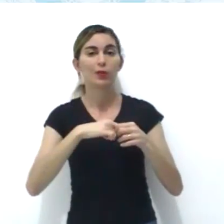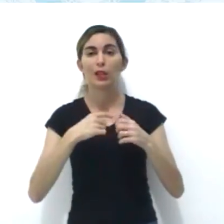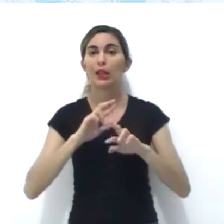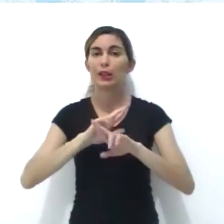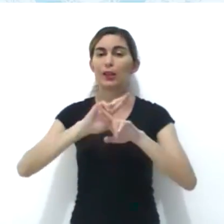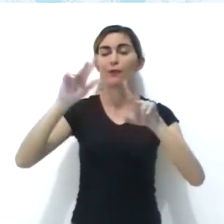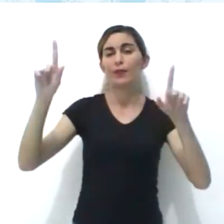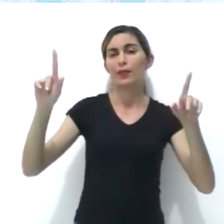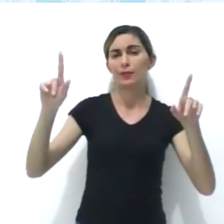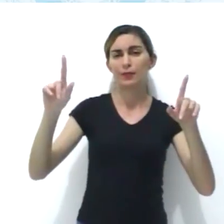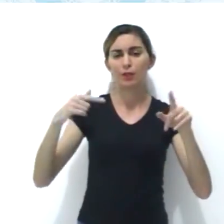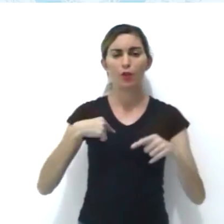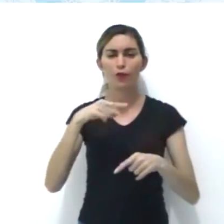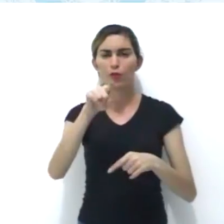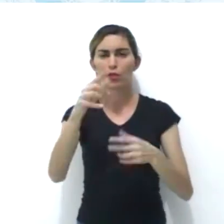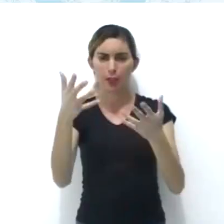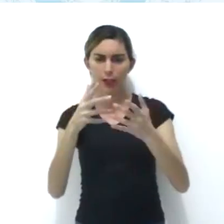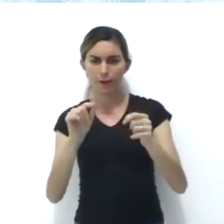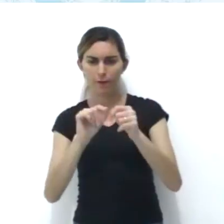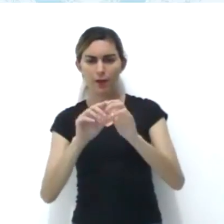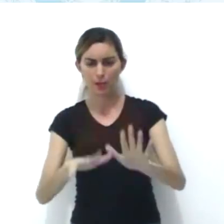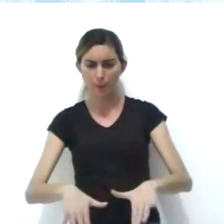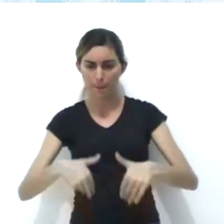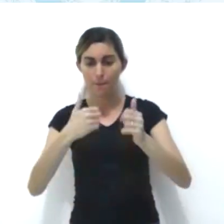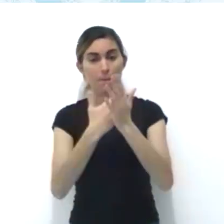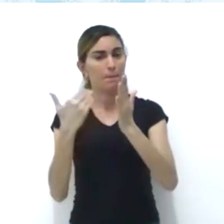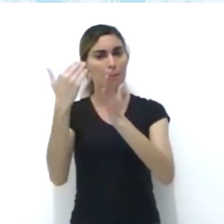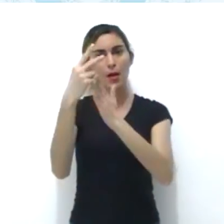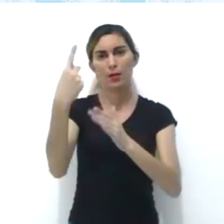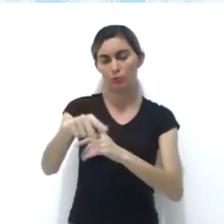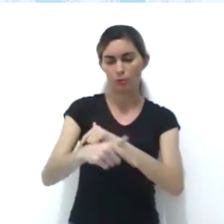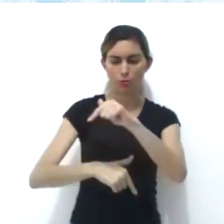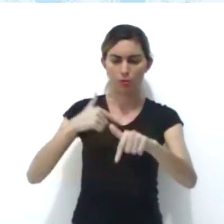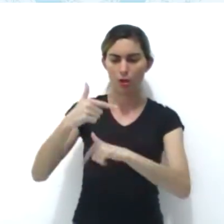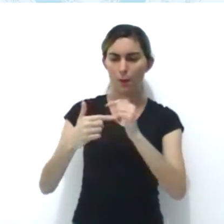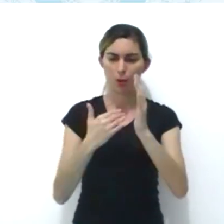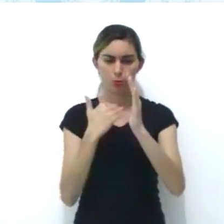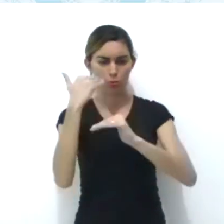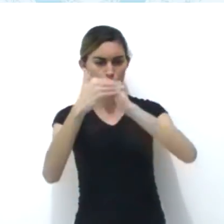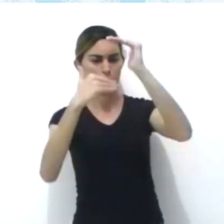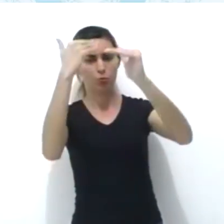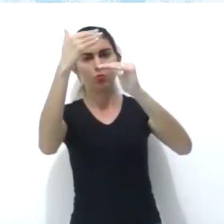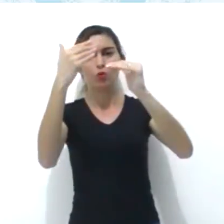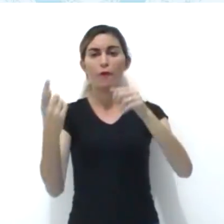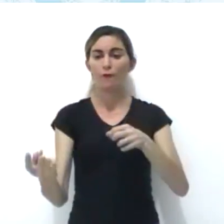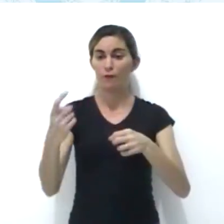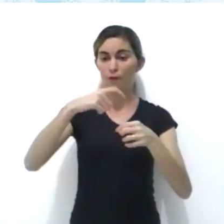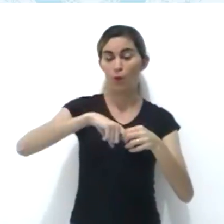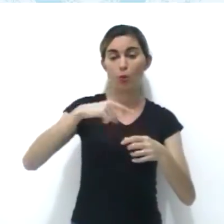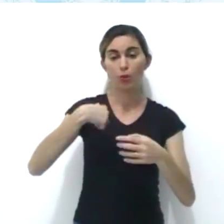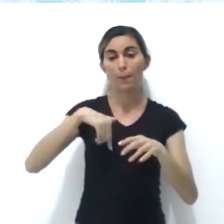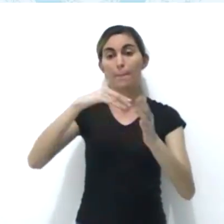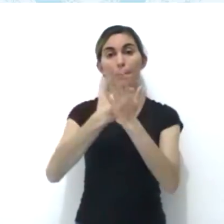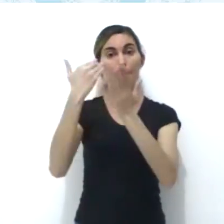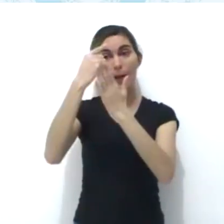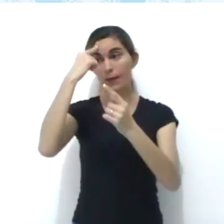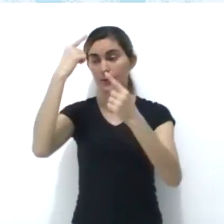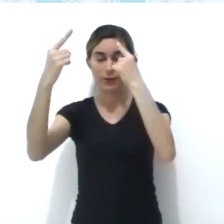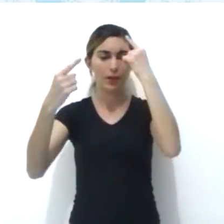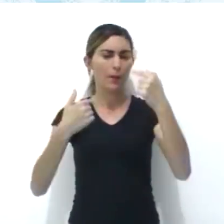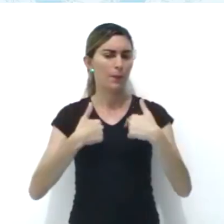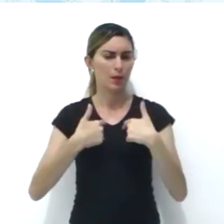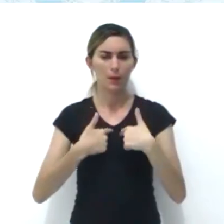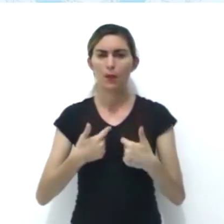com outro completamente diferente. Você quer fazer bem mais para o seu trabalho crescer e volta com mais